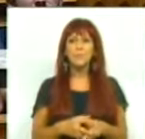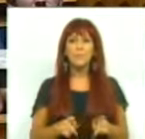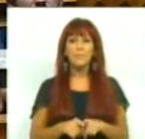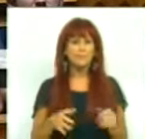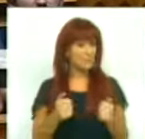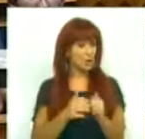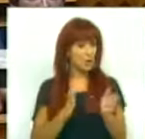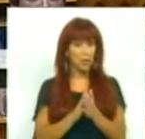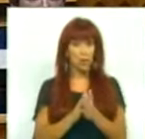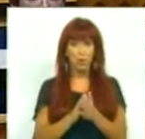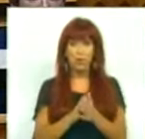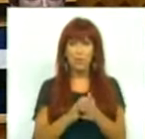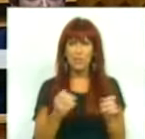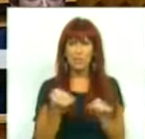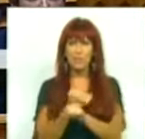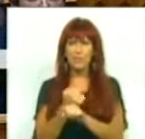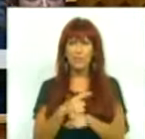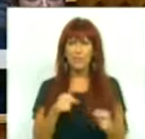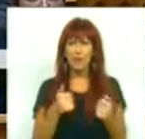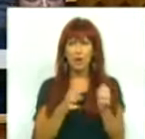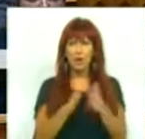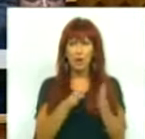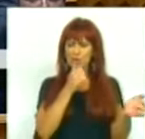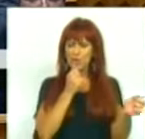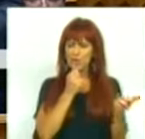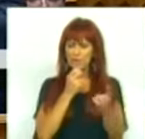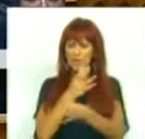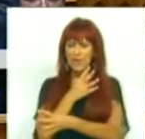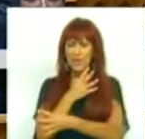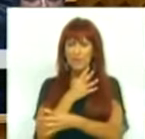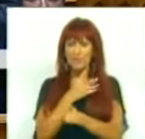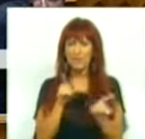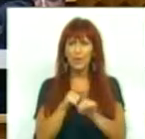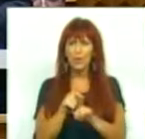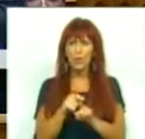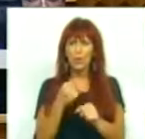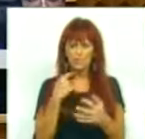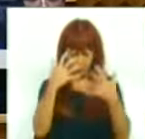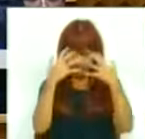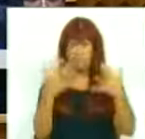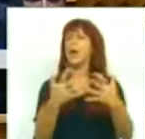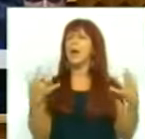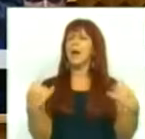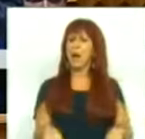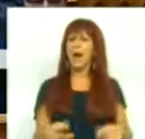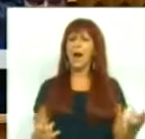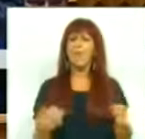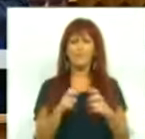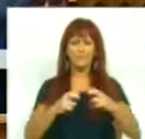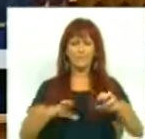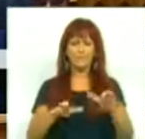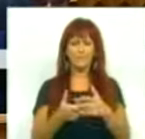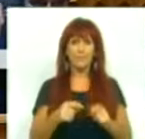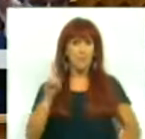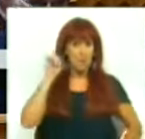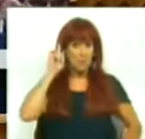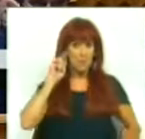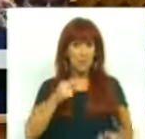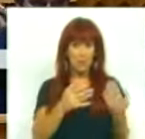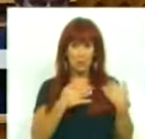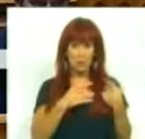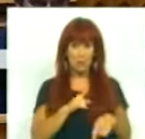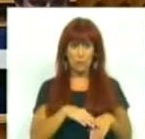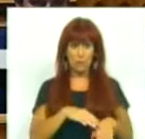com todas estas ações, para com todas estas medidas, há uma grande perplexidade na bancada que é a